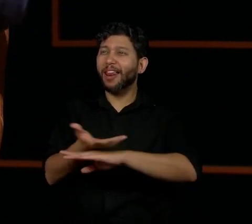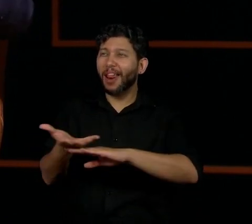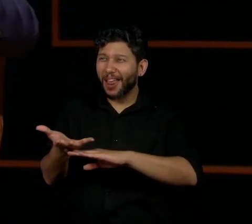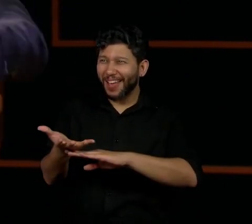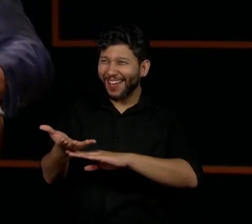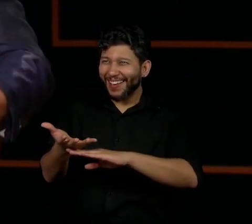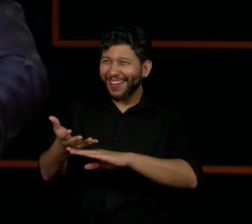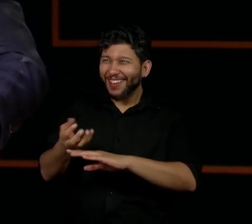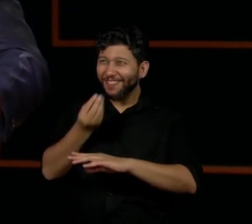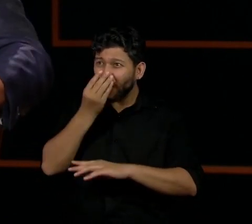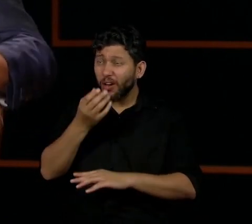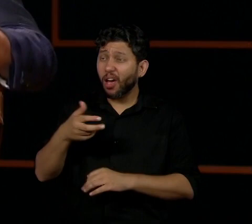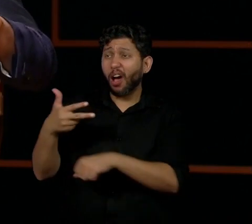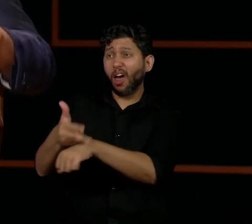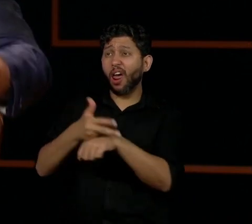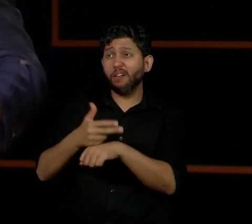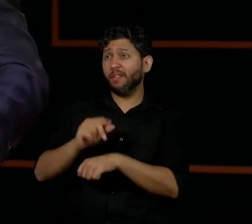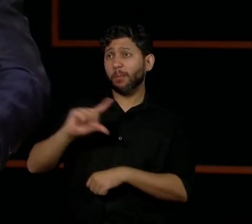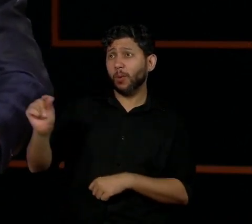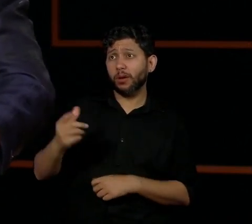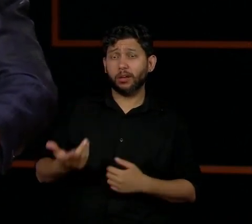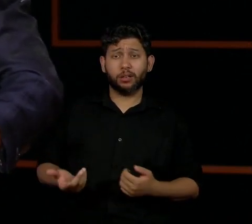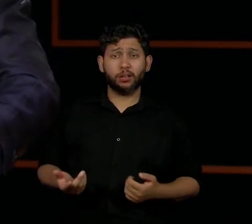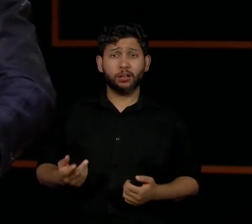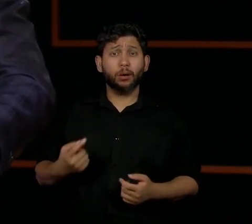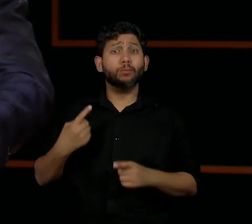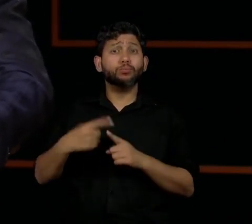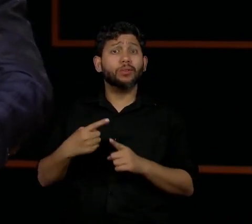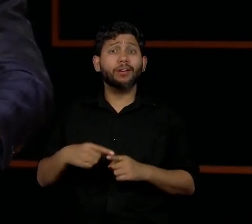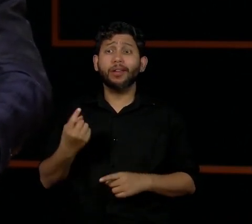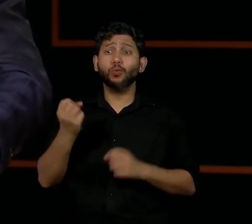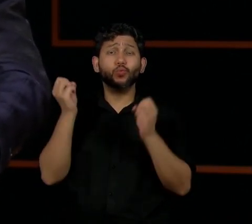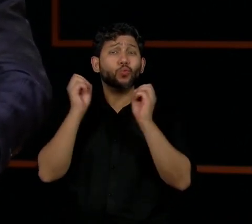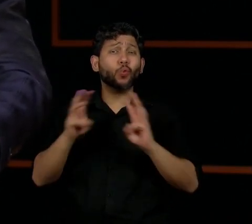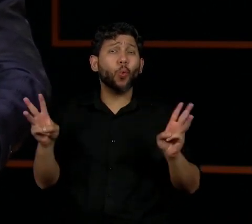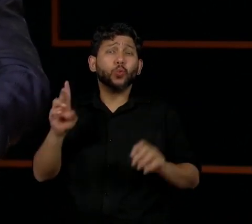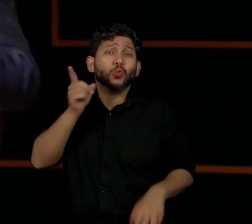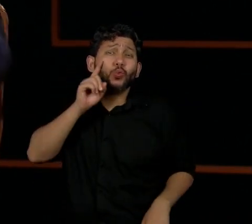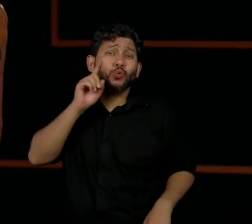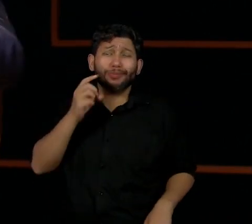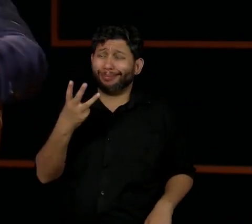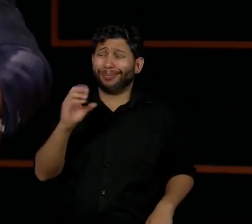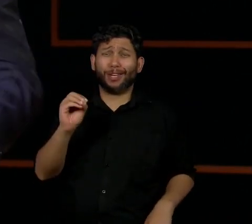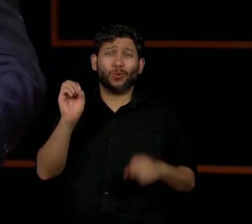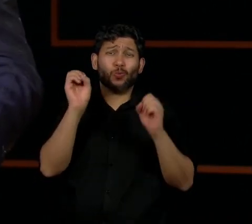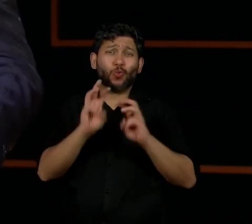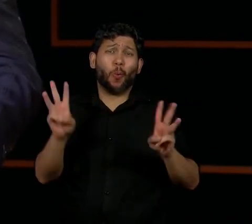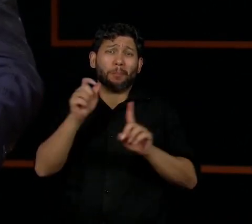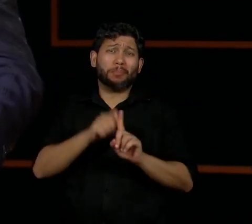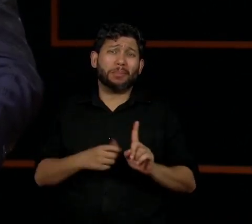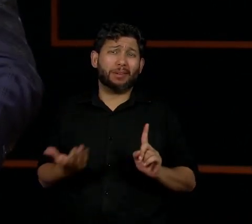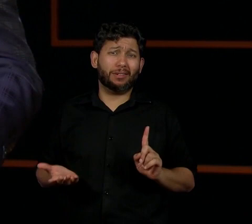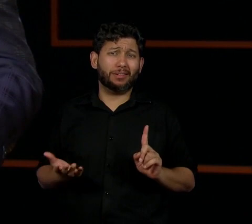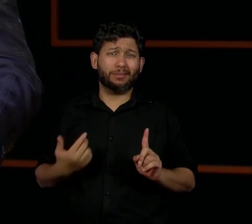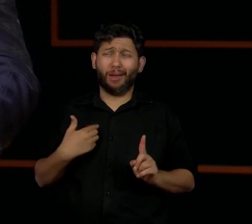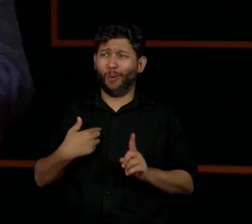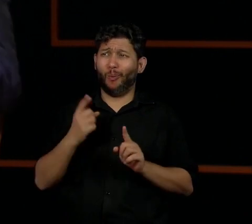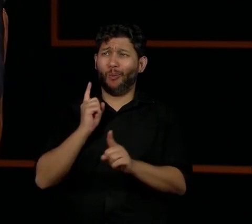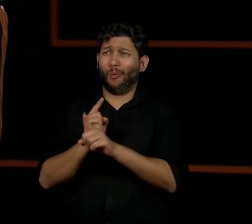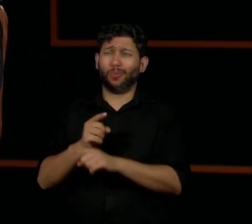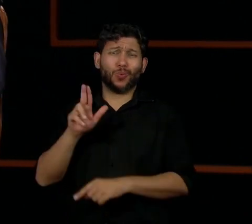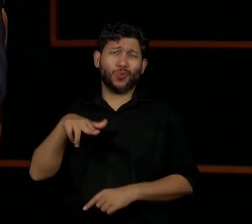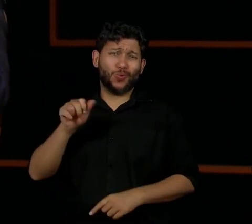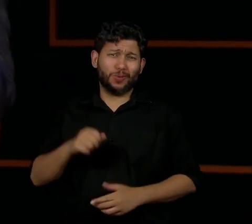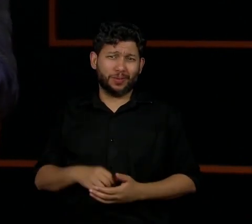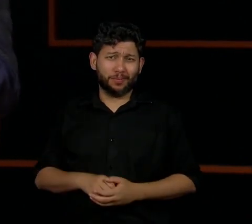muito rápido e ia embora. E o Chico tinha uma vida de shows, de 30 e poucos shows por mês. Eu nunca não encontrava o Chico Anísio. Chegar na